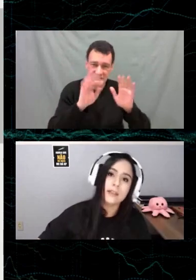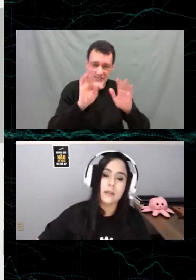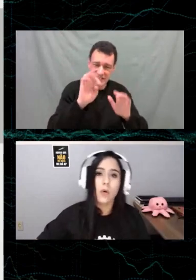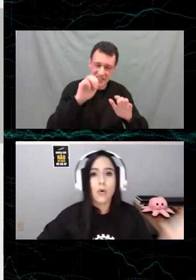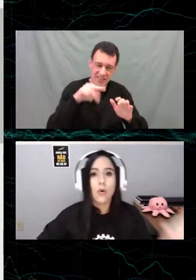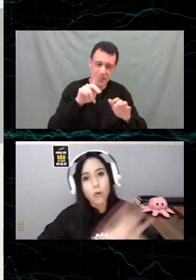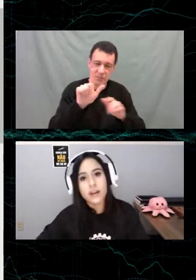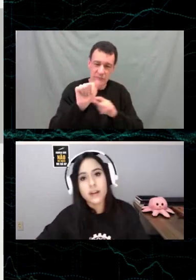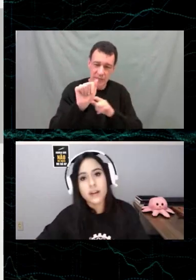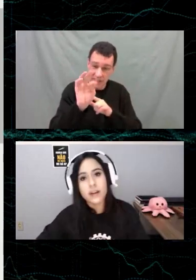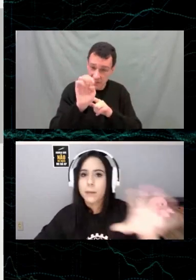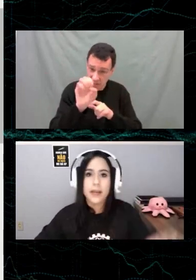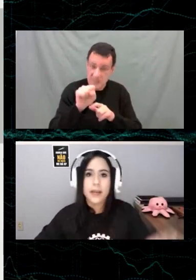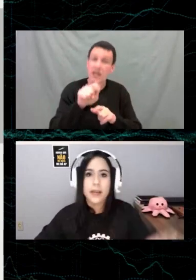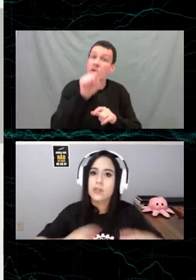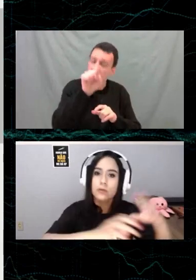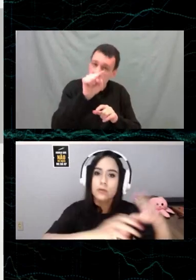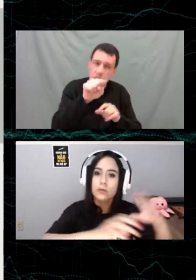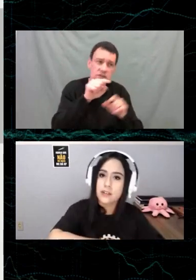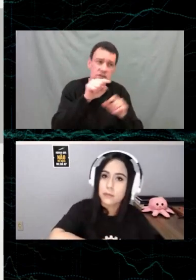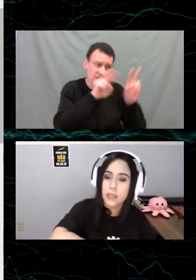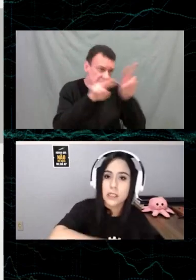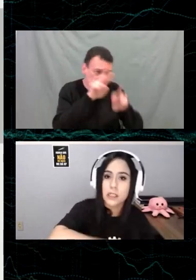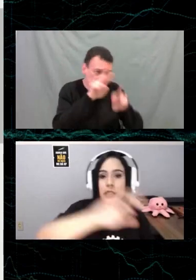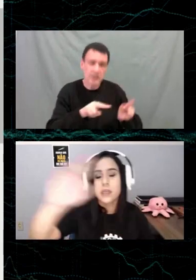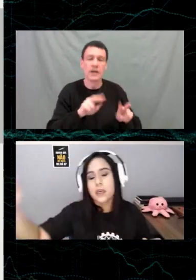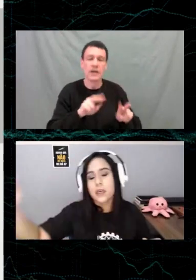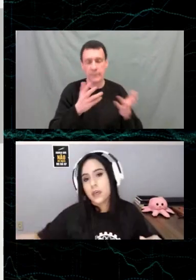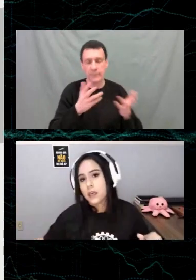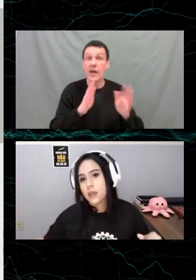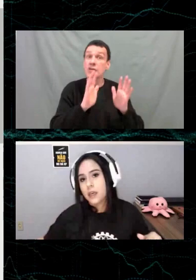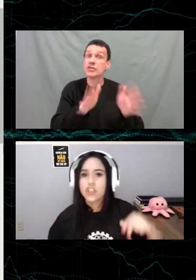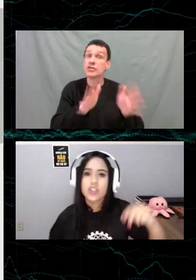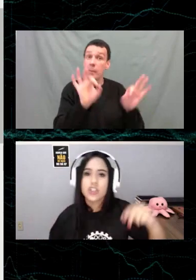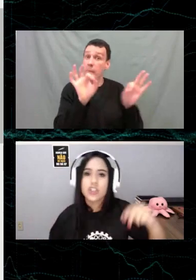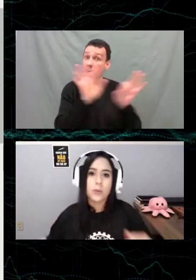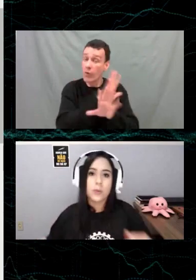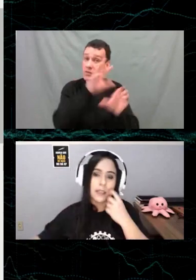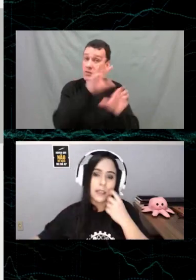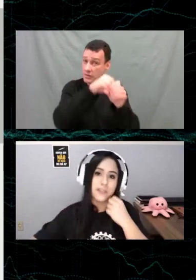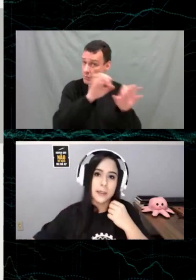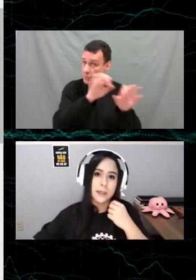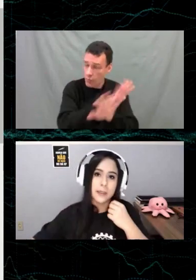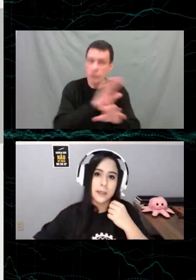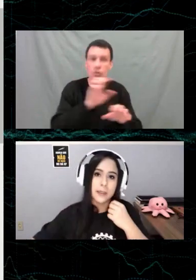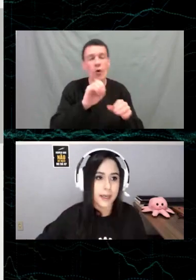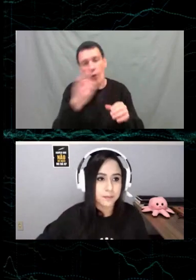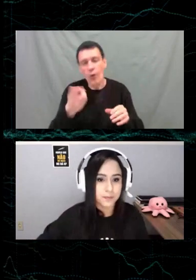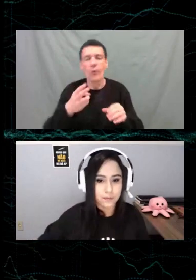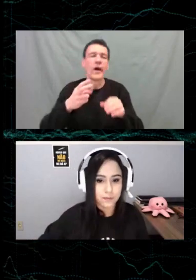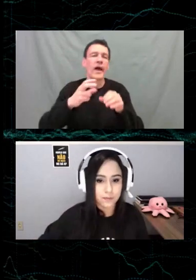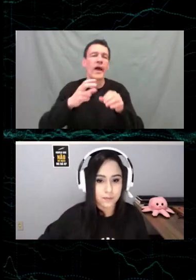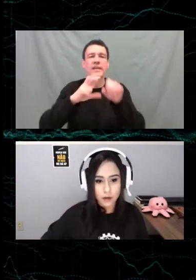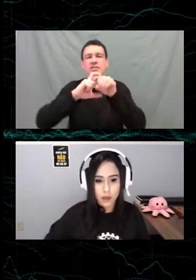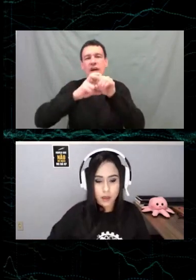já na instalação, como aqueles que você pega no Share Zabbix, no GitHub por aí da vida,